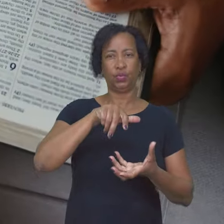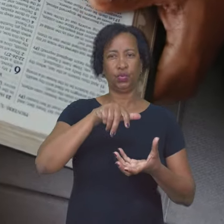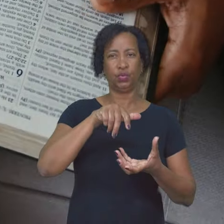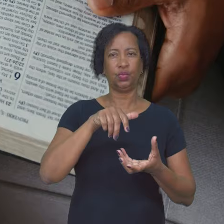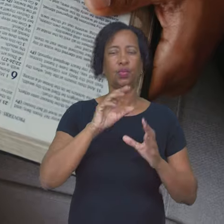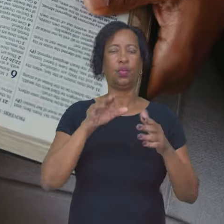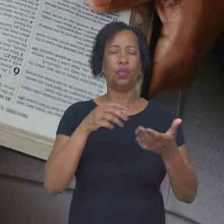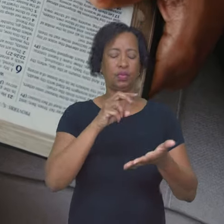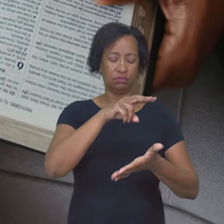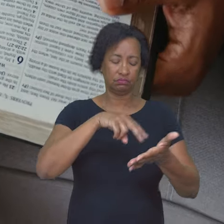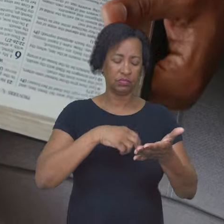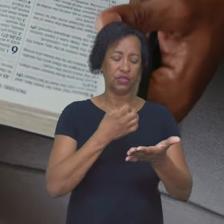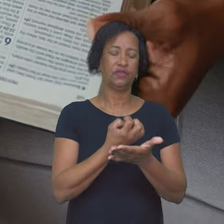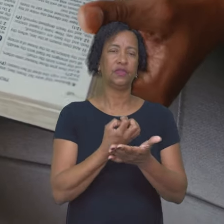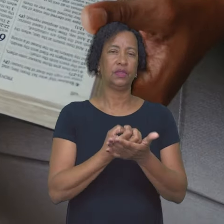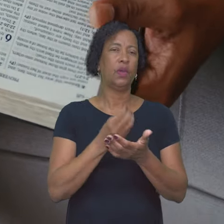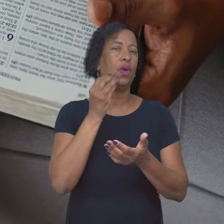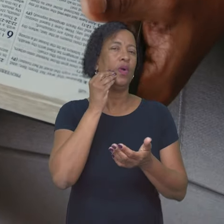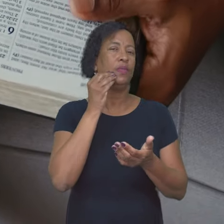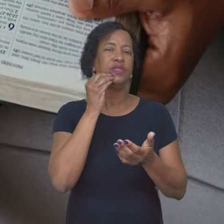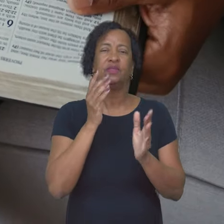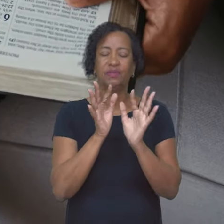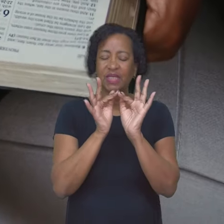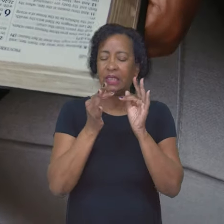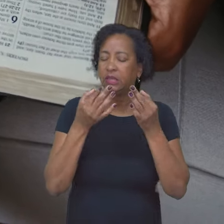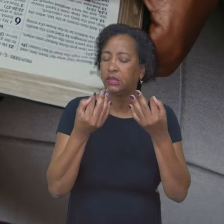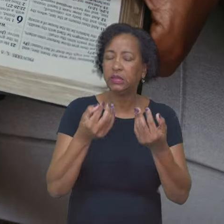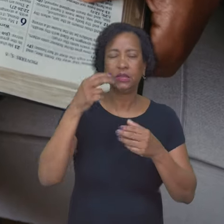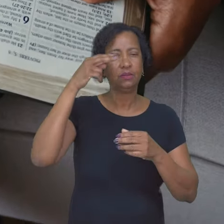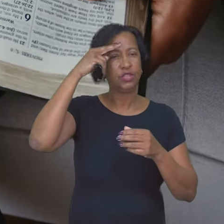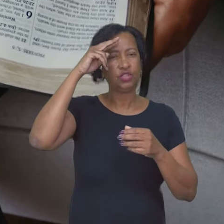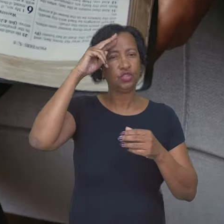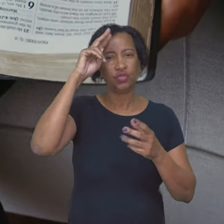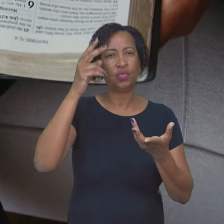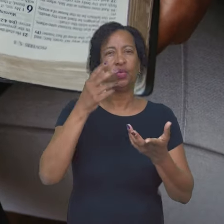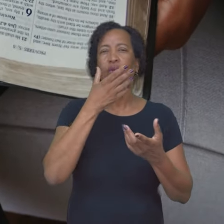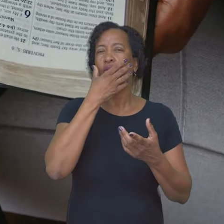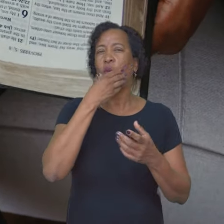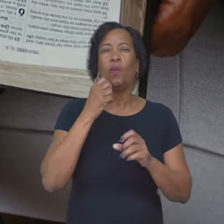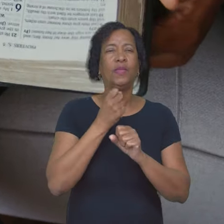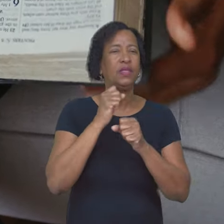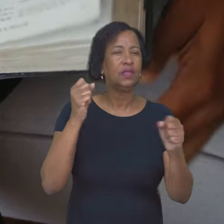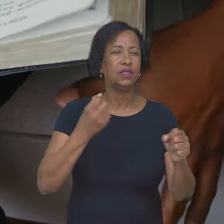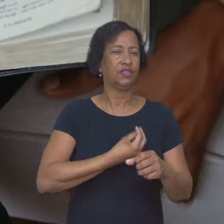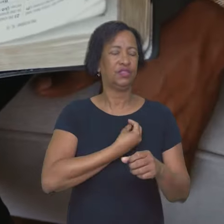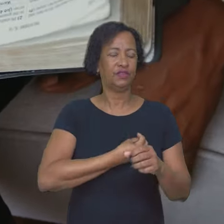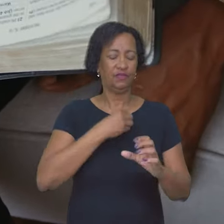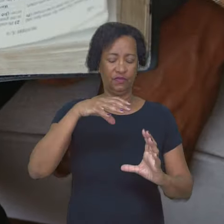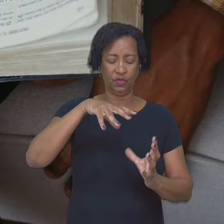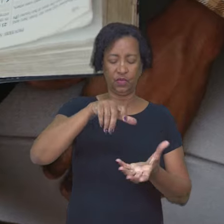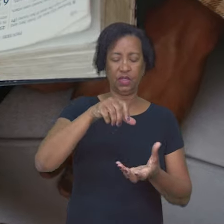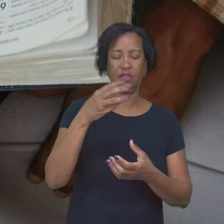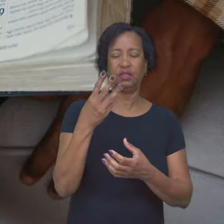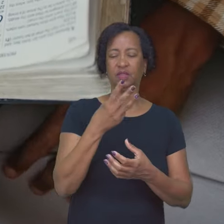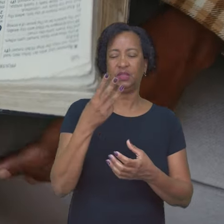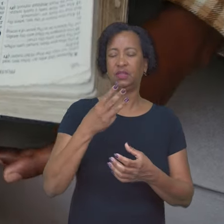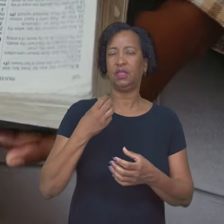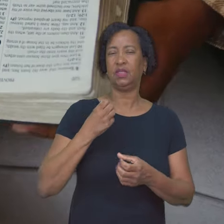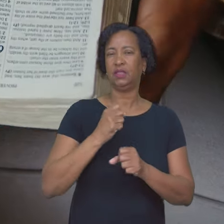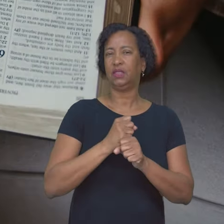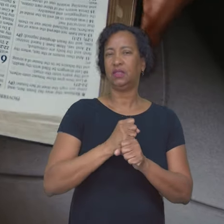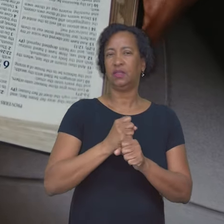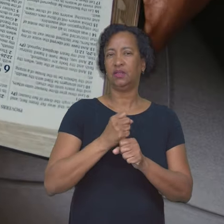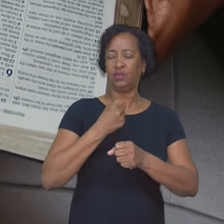observamos que eles não são simples biografias e um grande homem que viveu na terra durante 33 anos 2000 anos